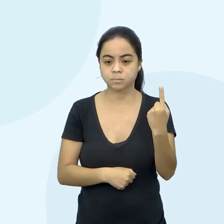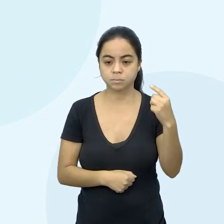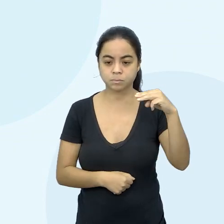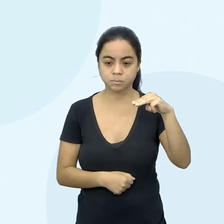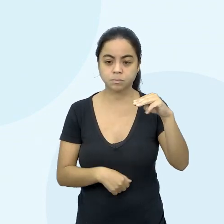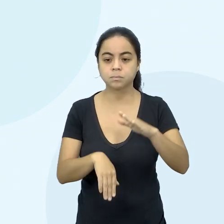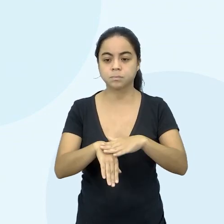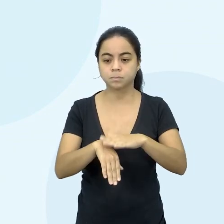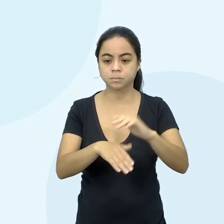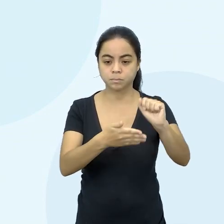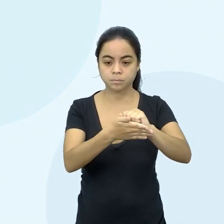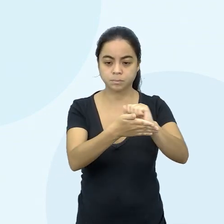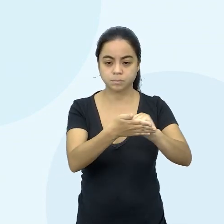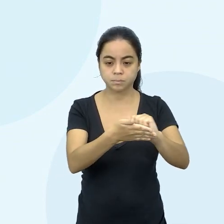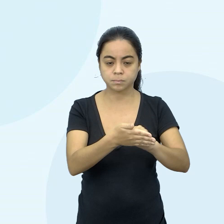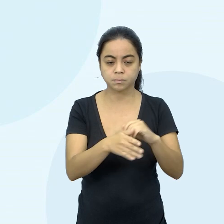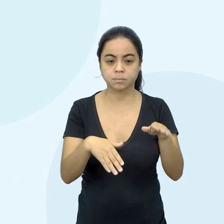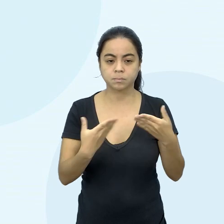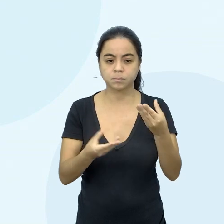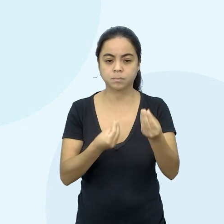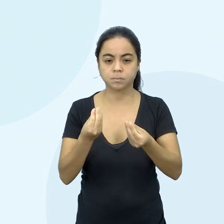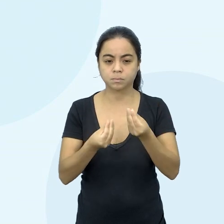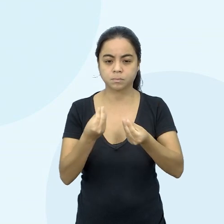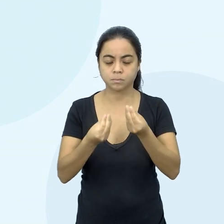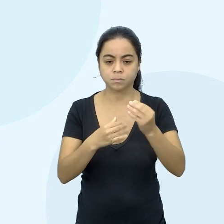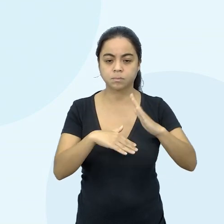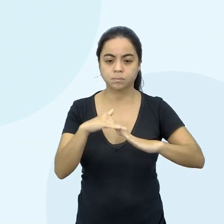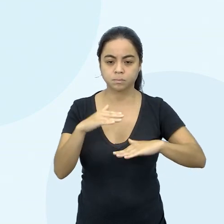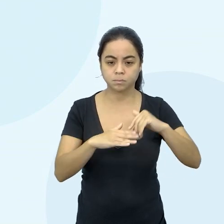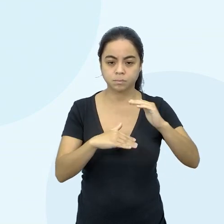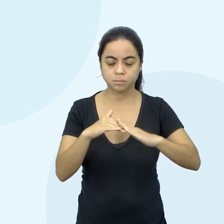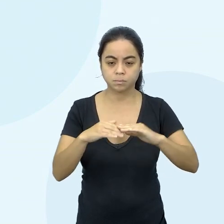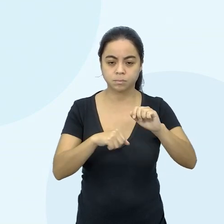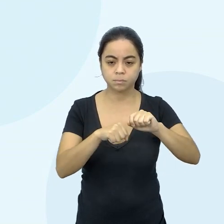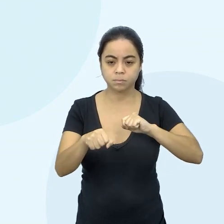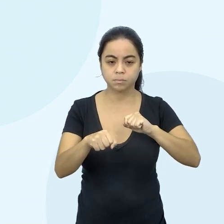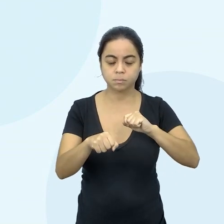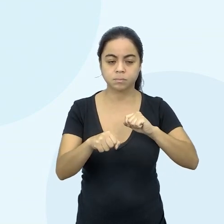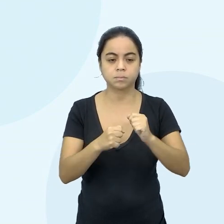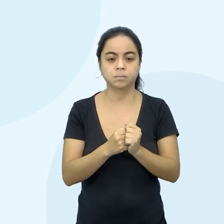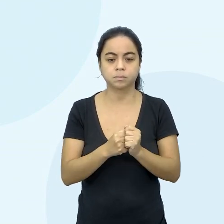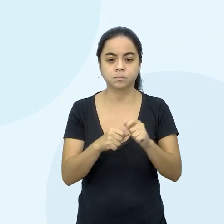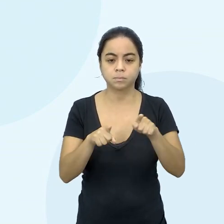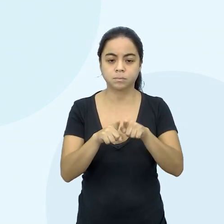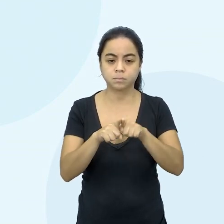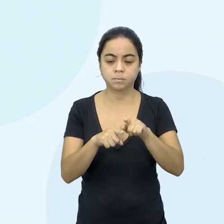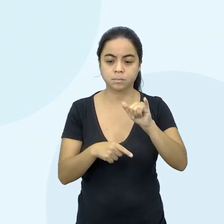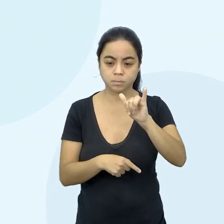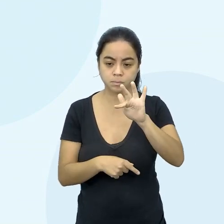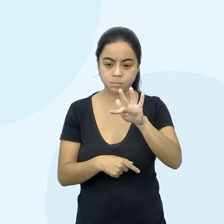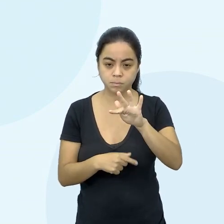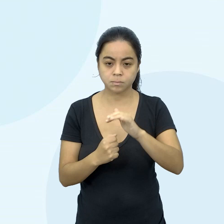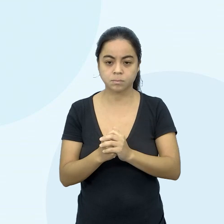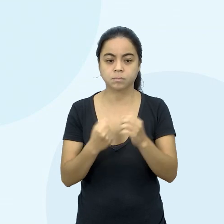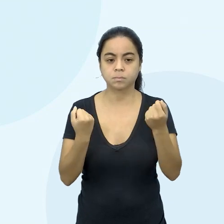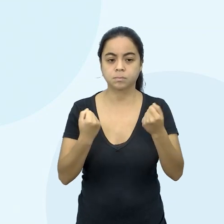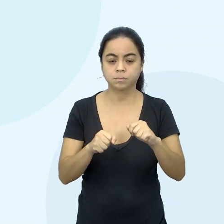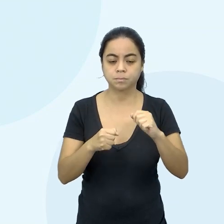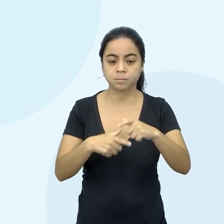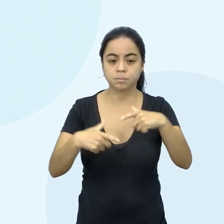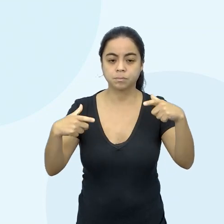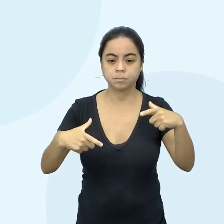vocês fazerem isso, tá? De que forma as habilidades da formação geral básica e dos itinerários formativos podem